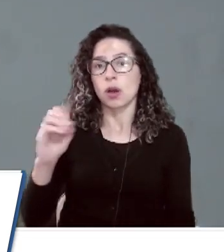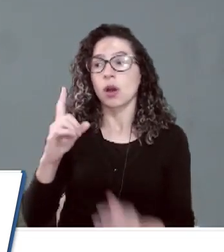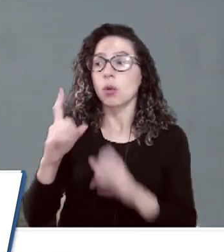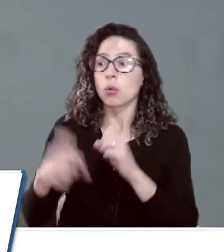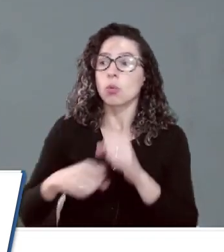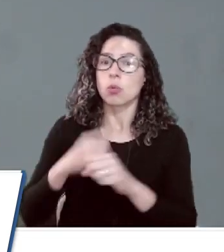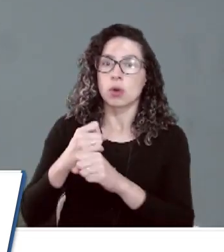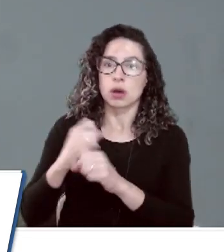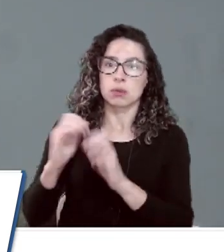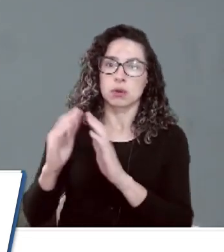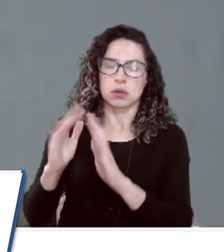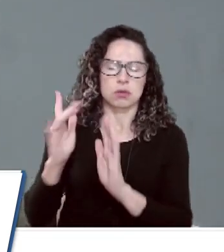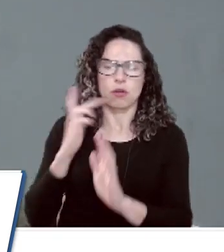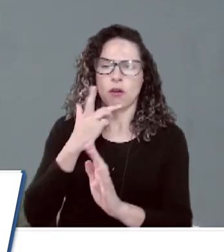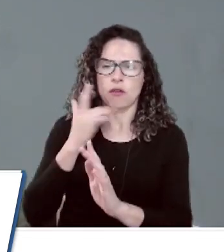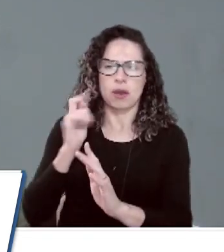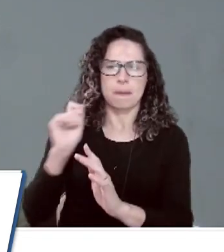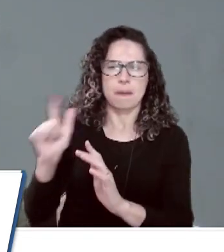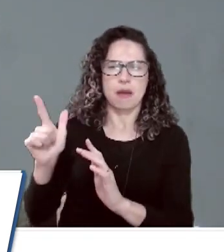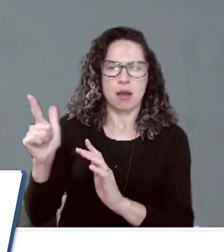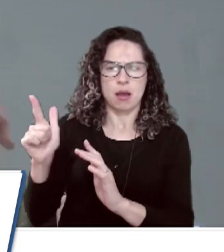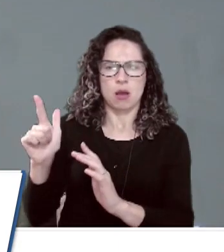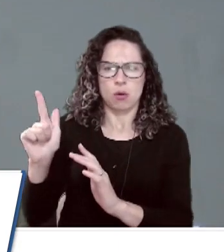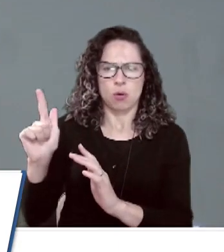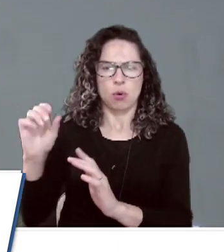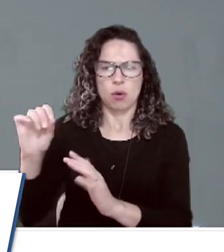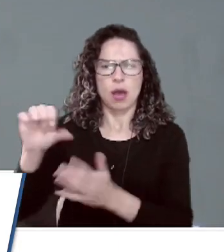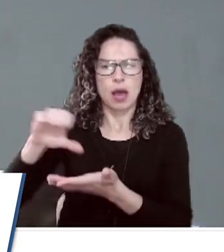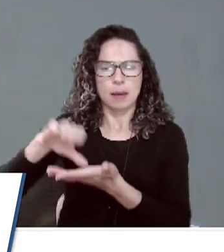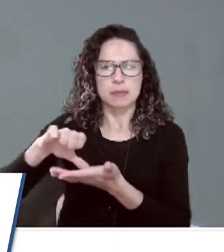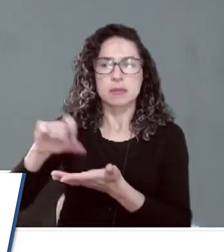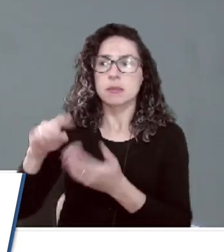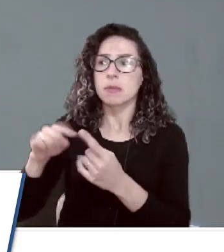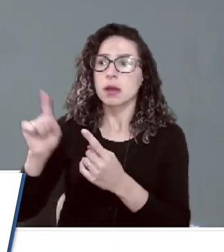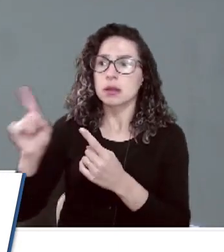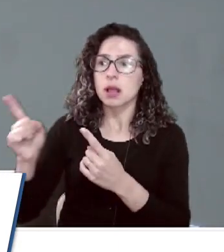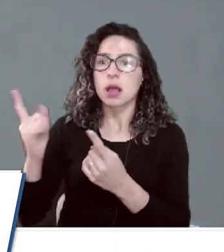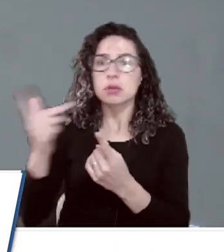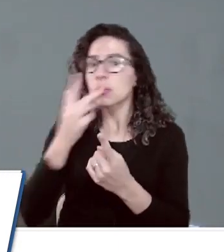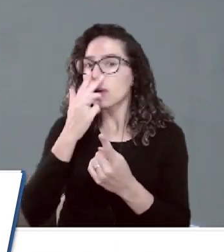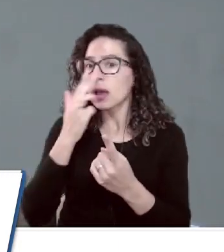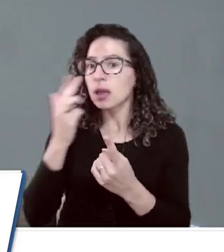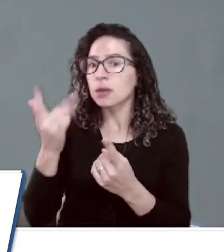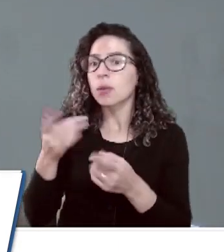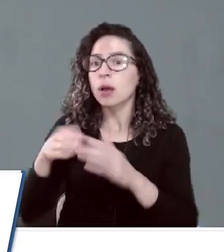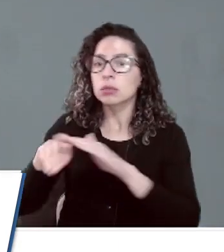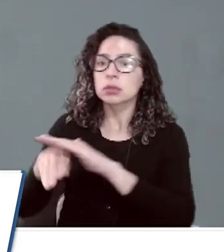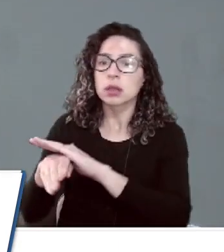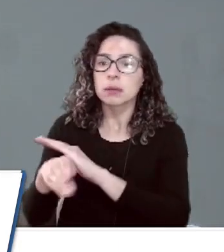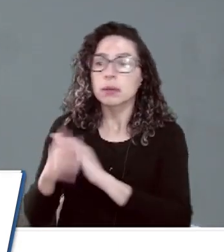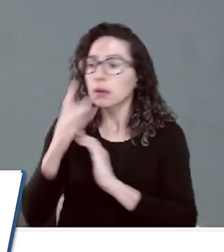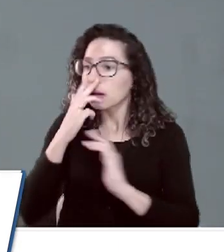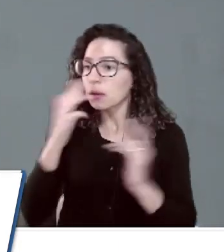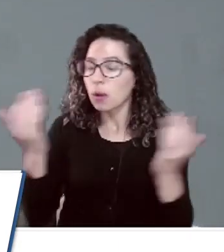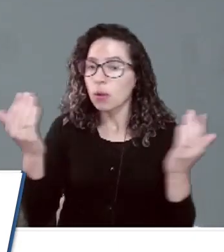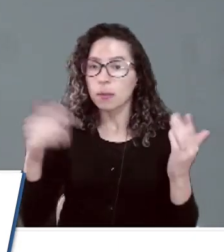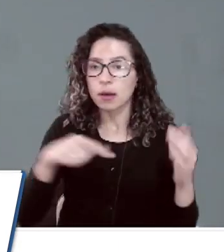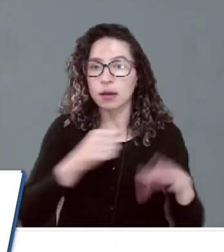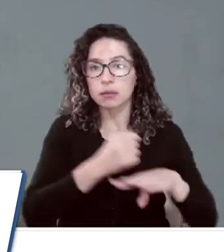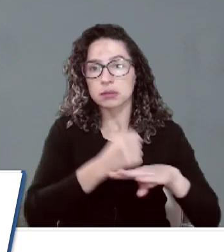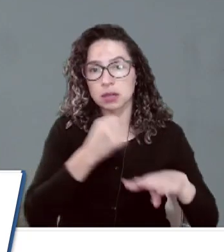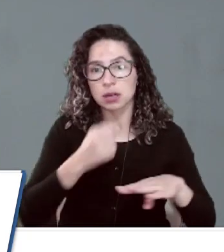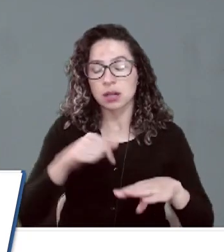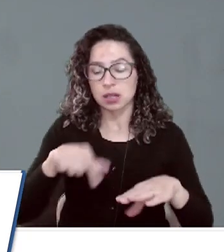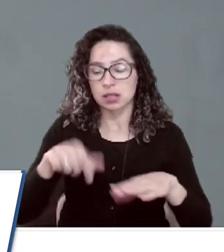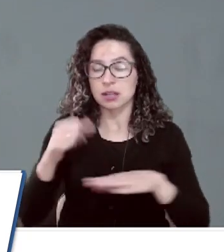vou falar mal de Goiânia, não, hoje é uma capital. Mas lá não é uma cidade que tem saneamento básico igual tem Franca. Franca hoje